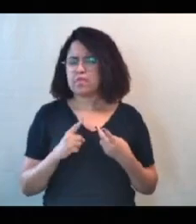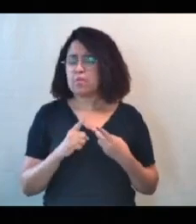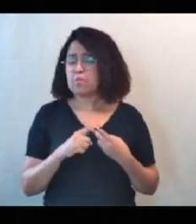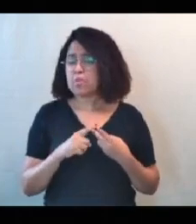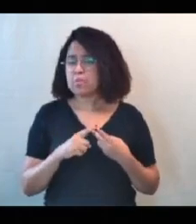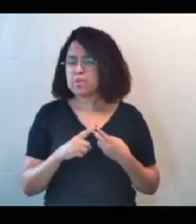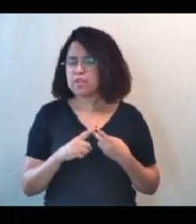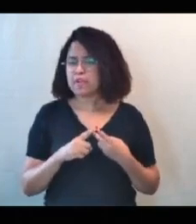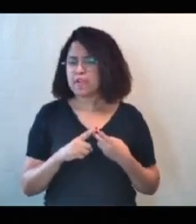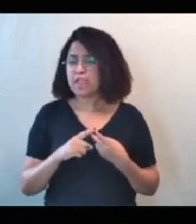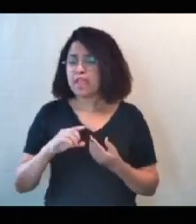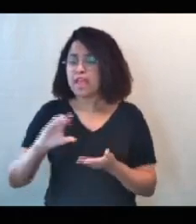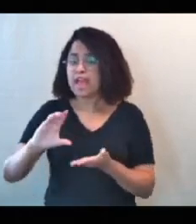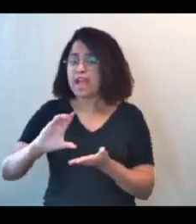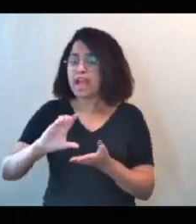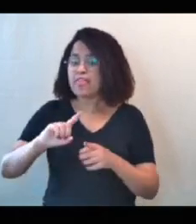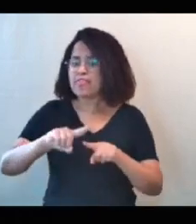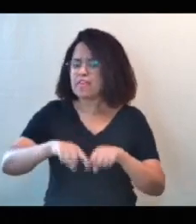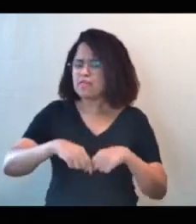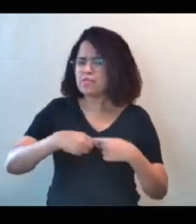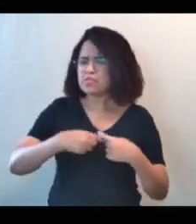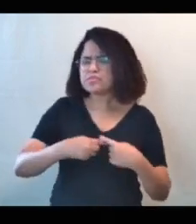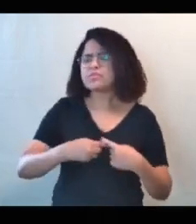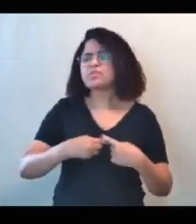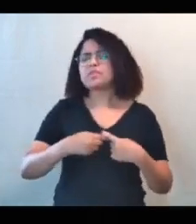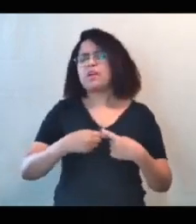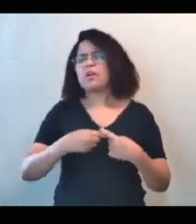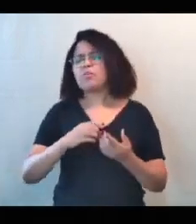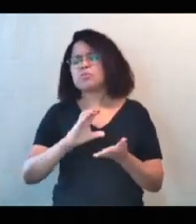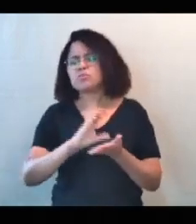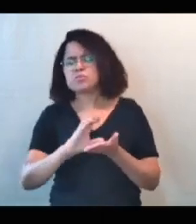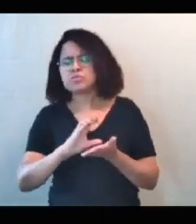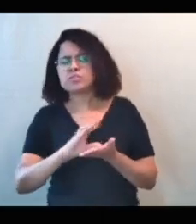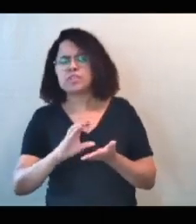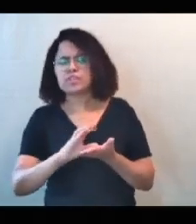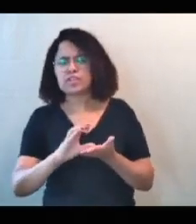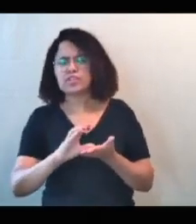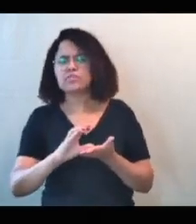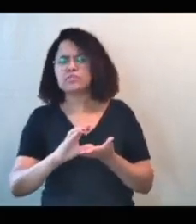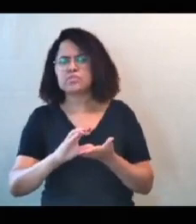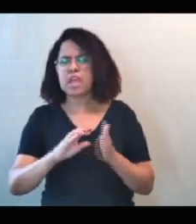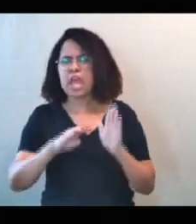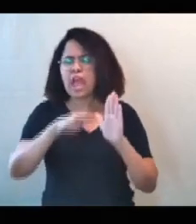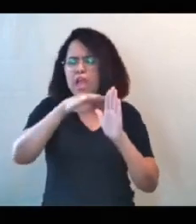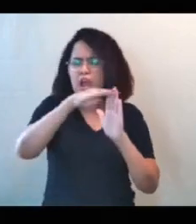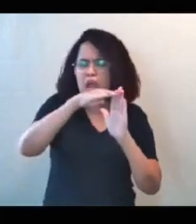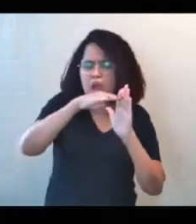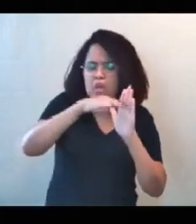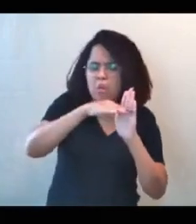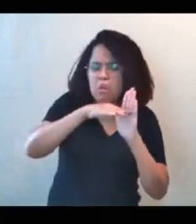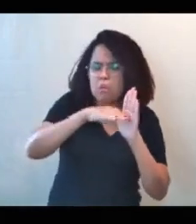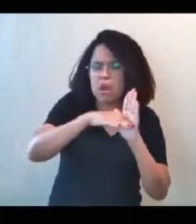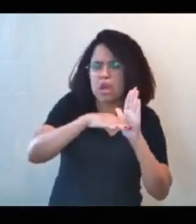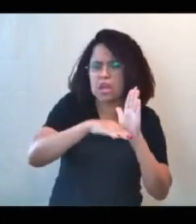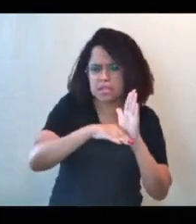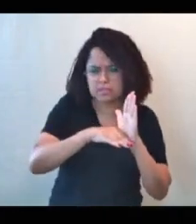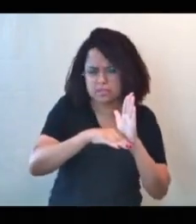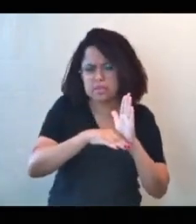Primeiro, a devolução dos créditos gradualmente à medida que...